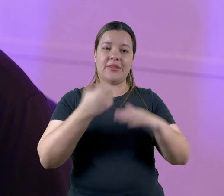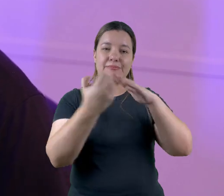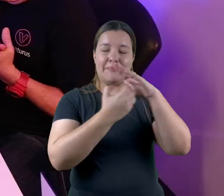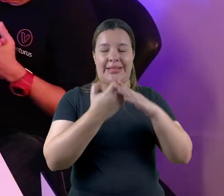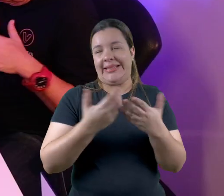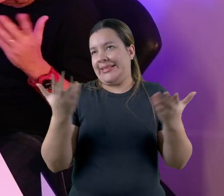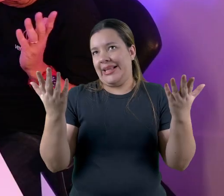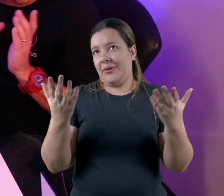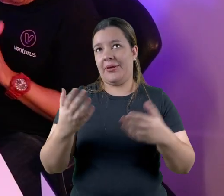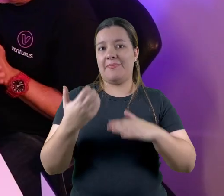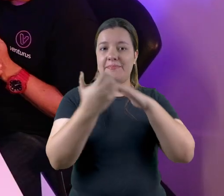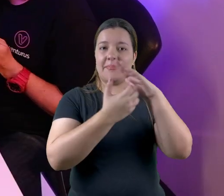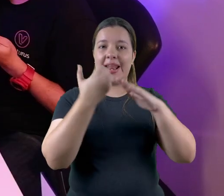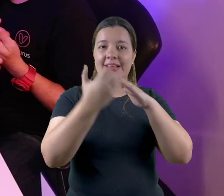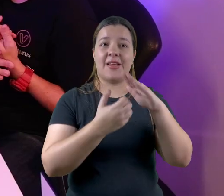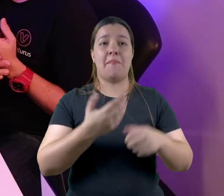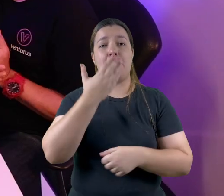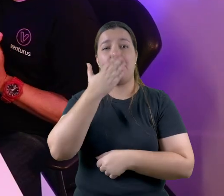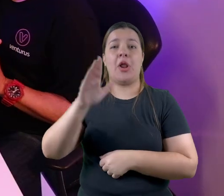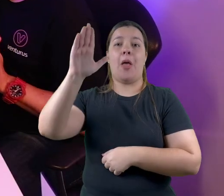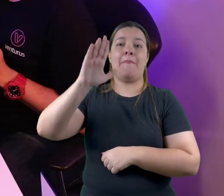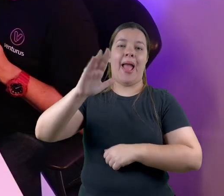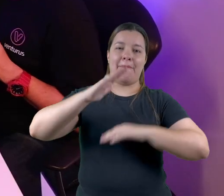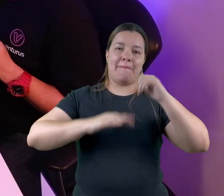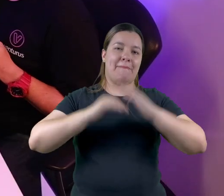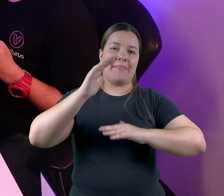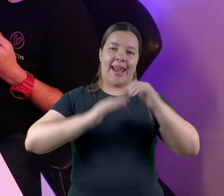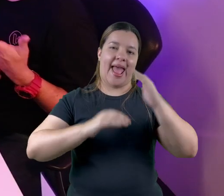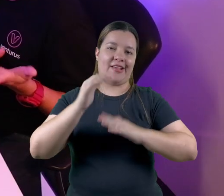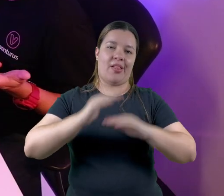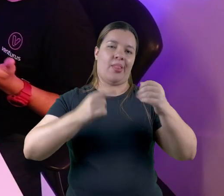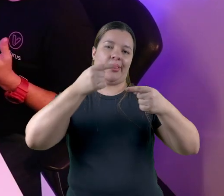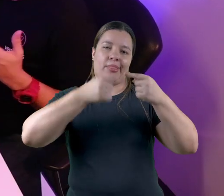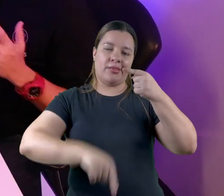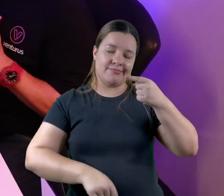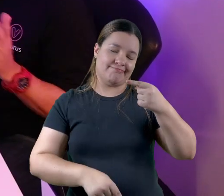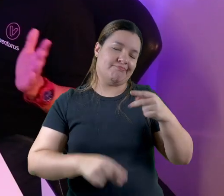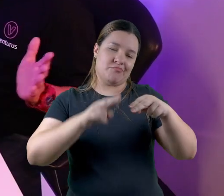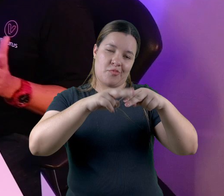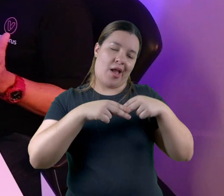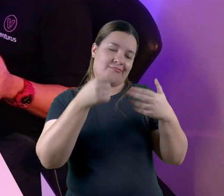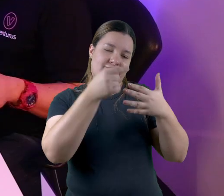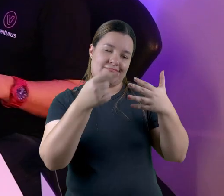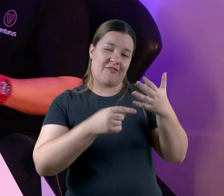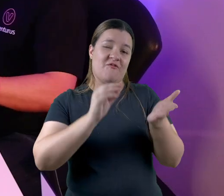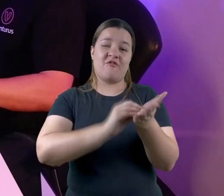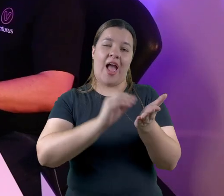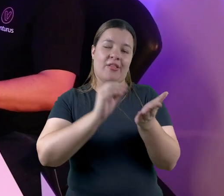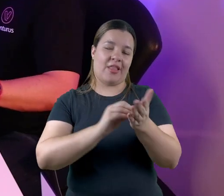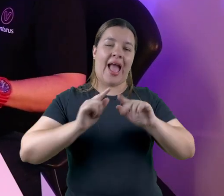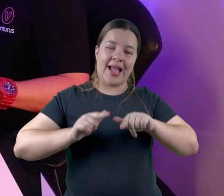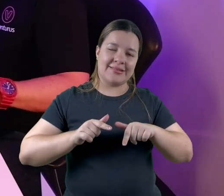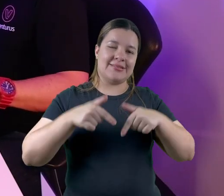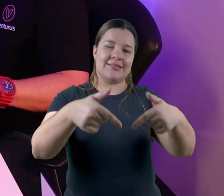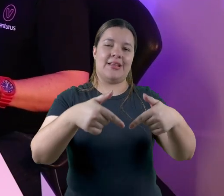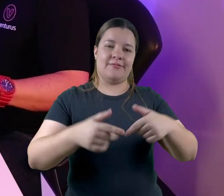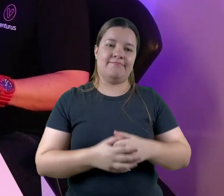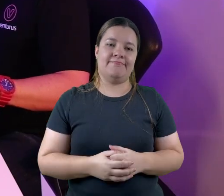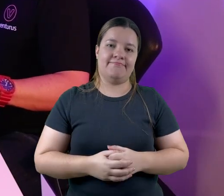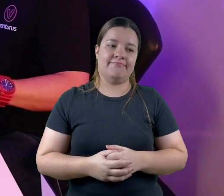essas enfim as empresas acabaram vendendo algo que não puderam cumprir por uma série de de ações